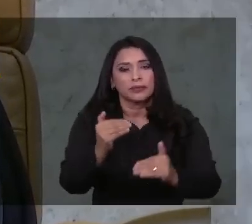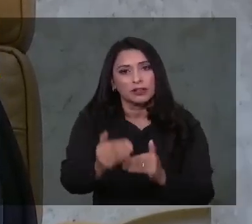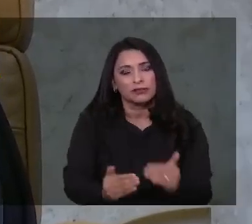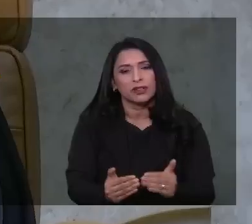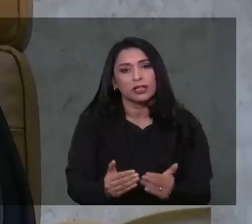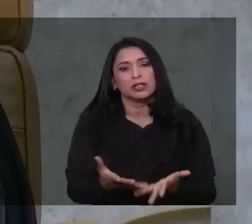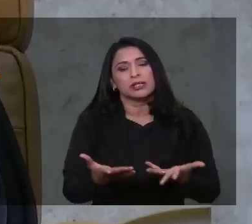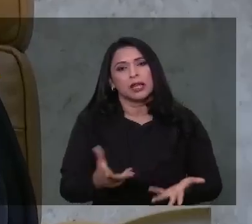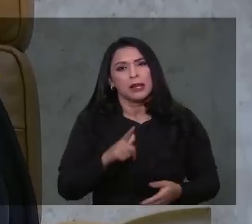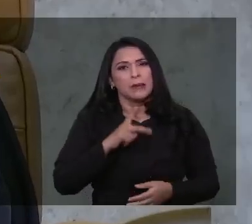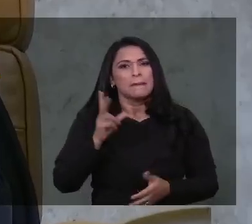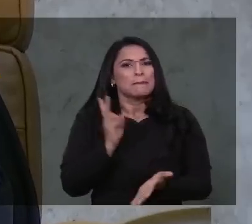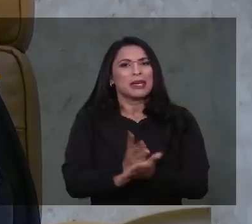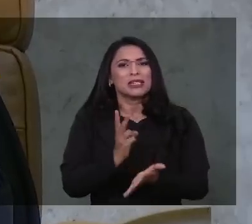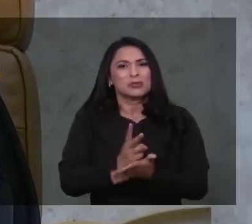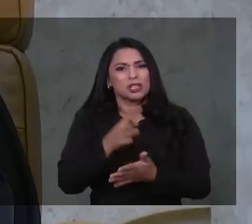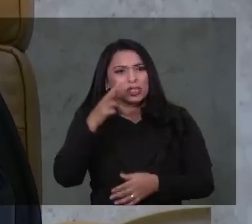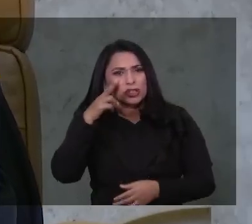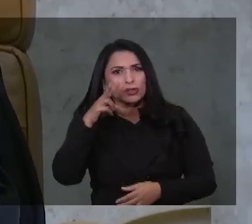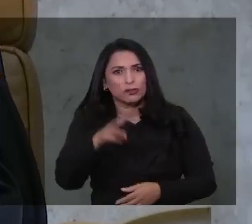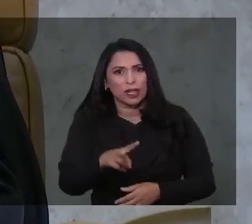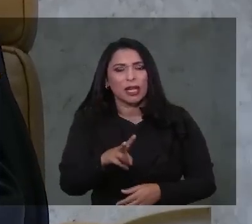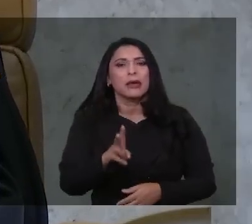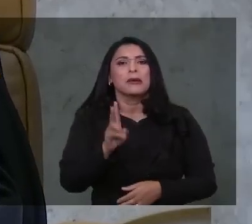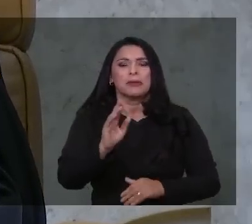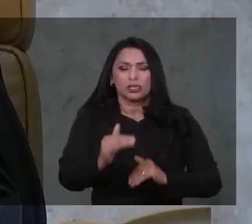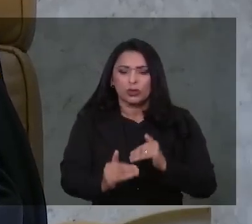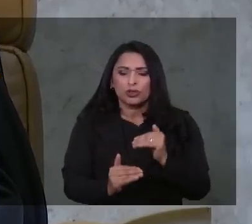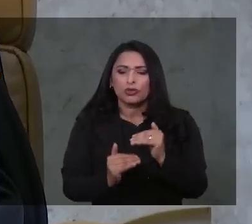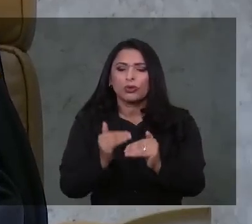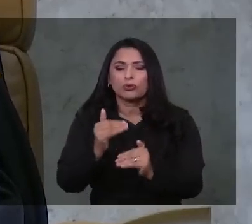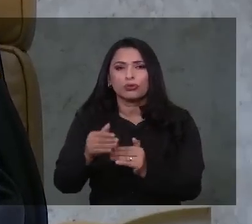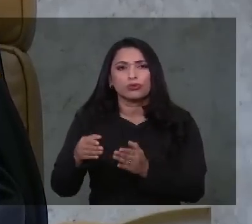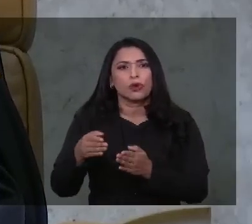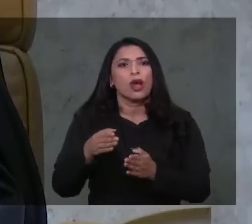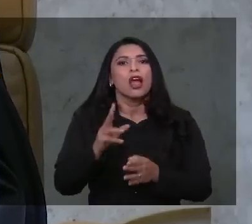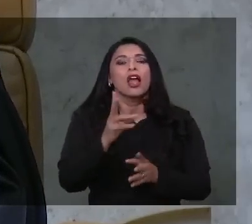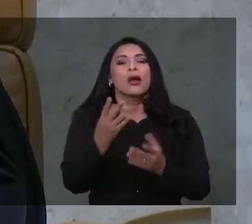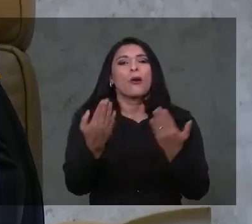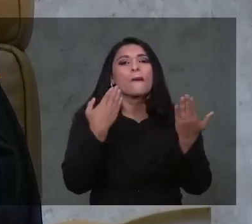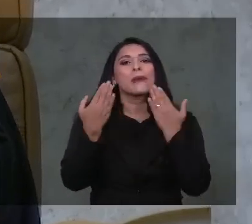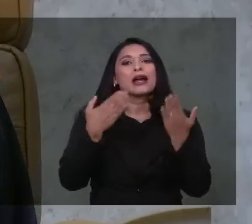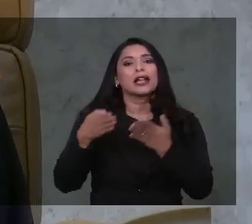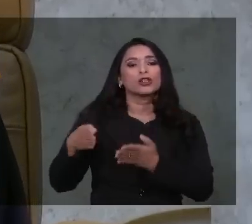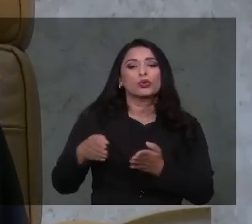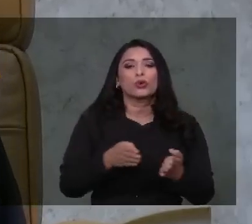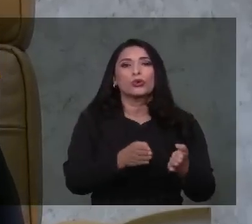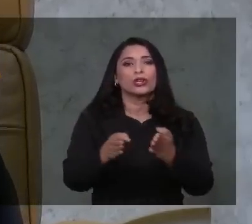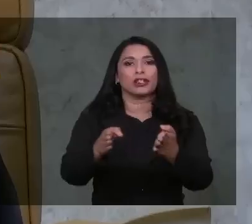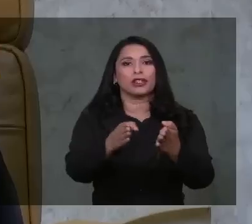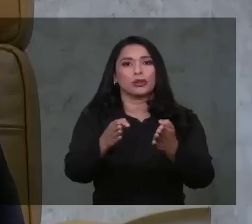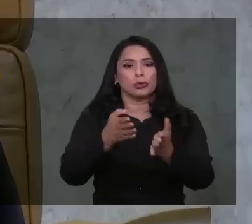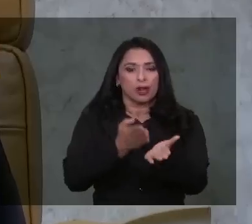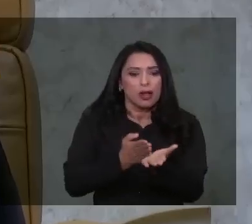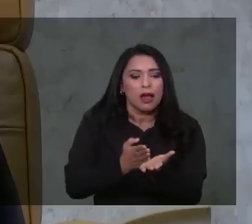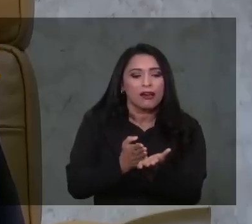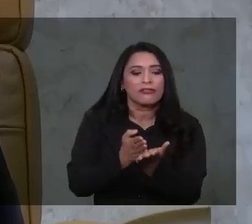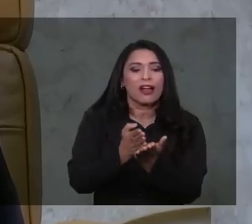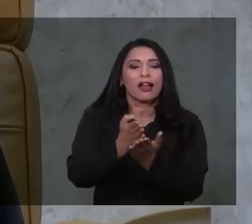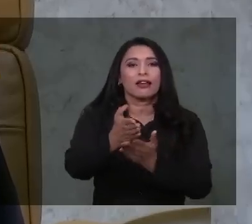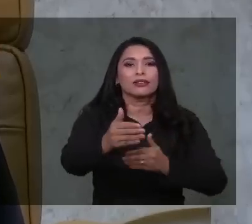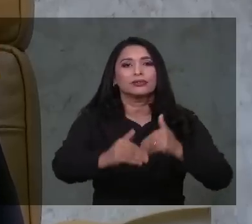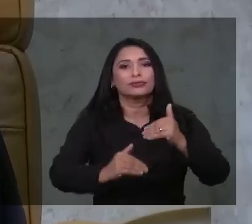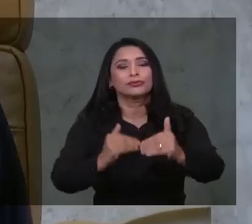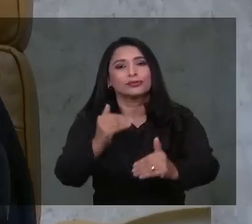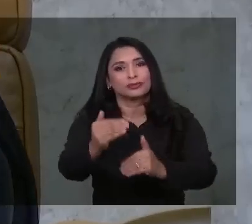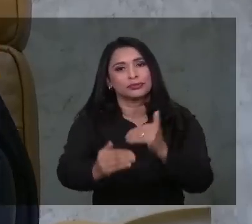da superfície, ela continua fluindo como um rio subterrâneo na direção que tem de seguir. Essa